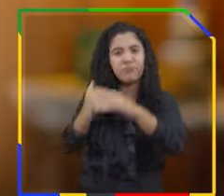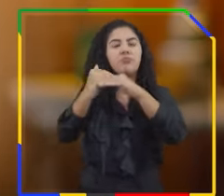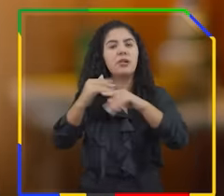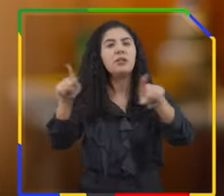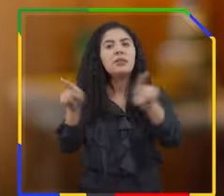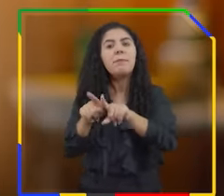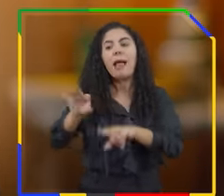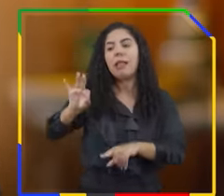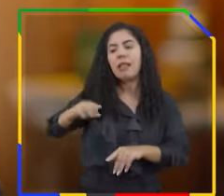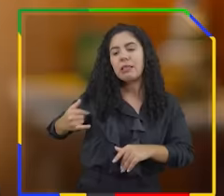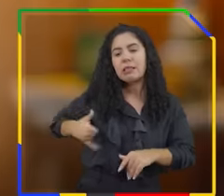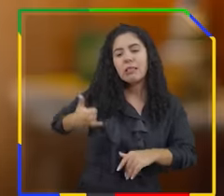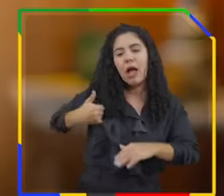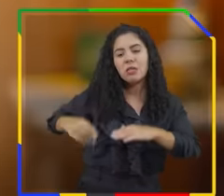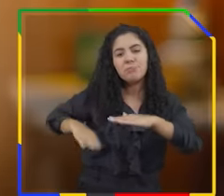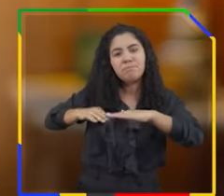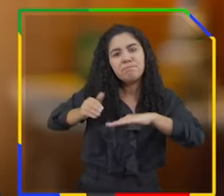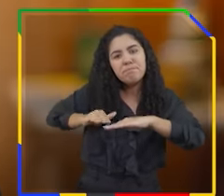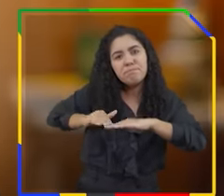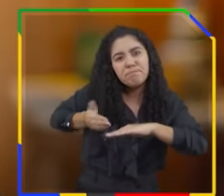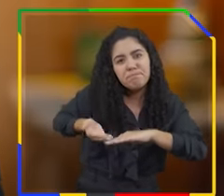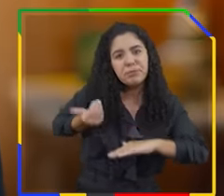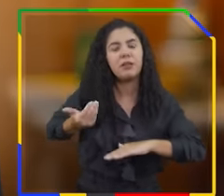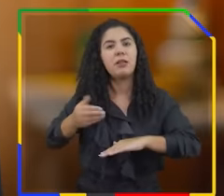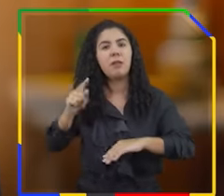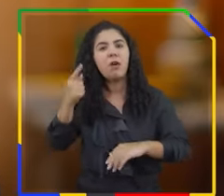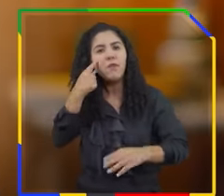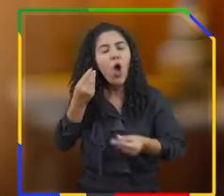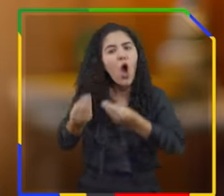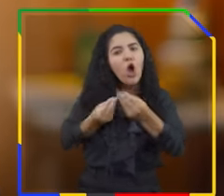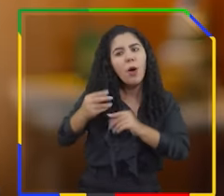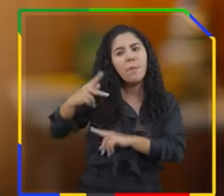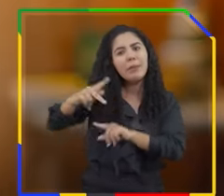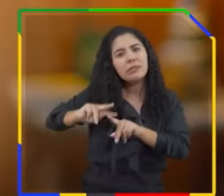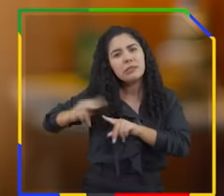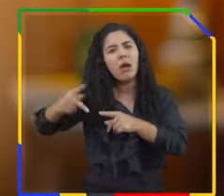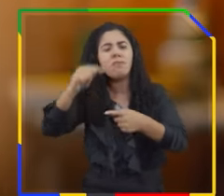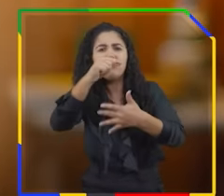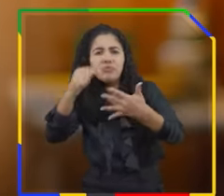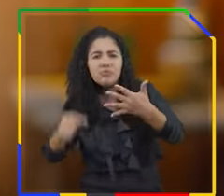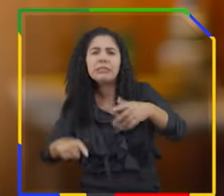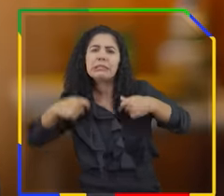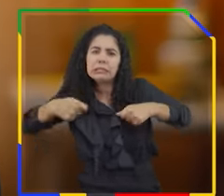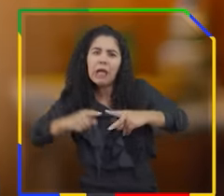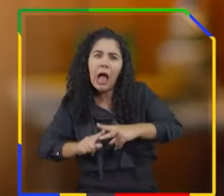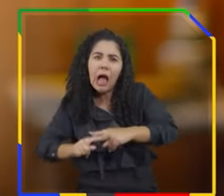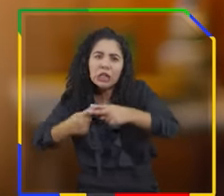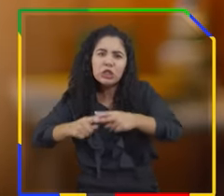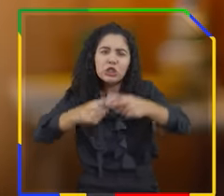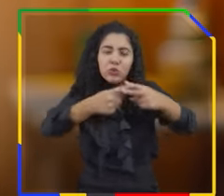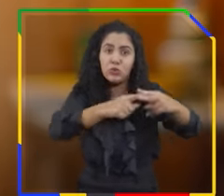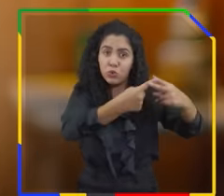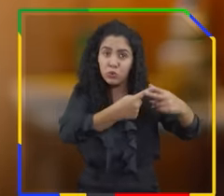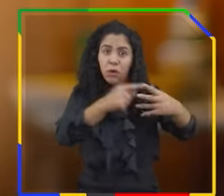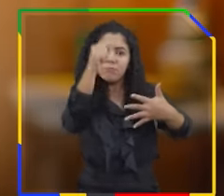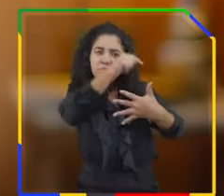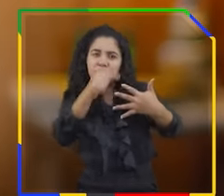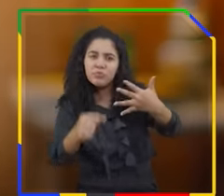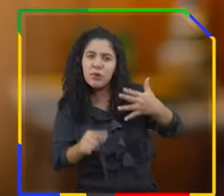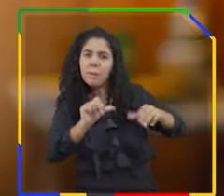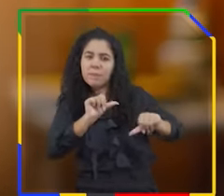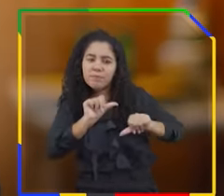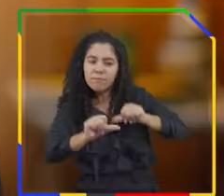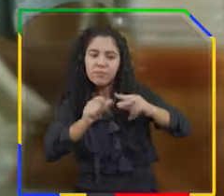mínima para a reserva e a limitação de transferência de pensões, além de outros ajustes. São mudanças justas